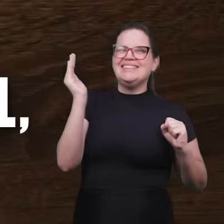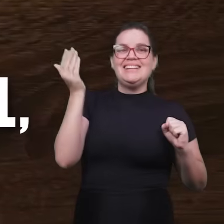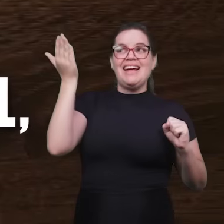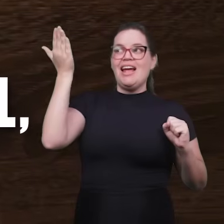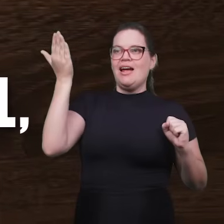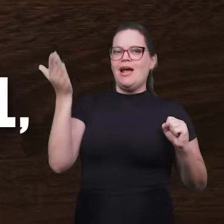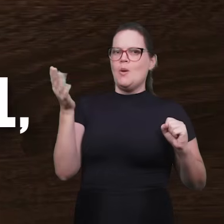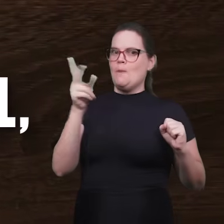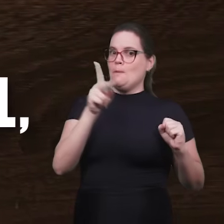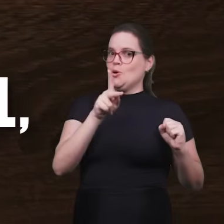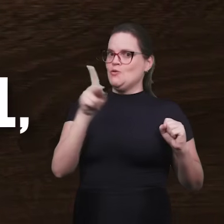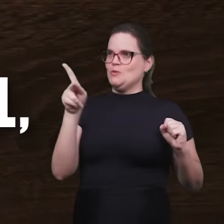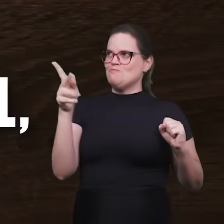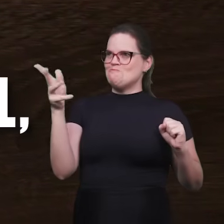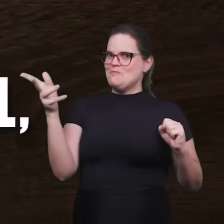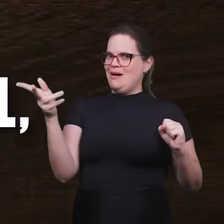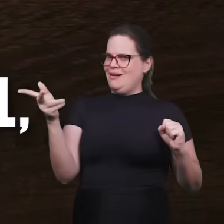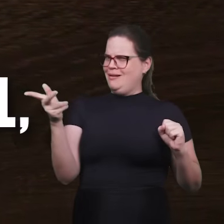Mestre